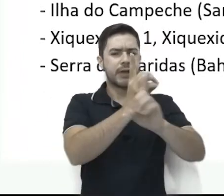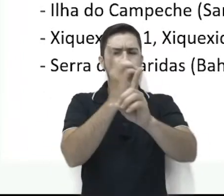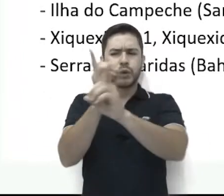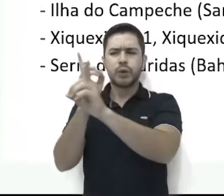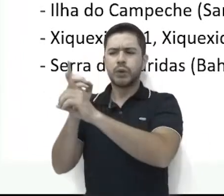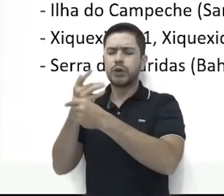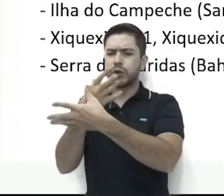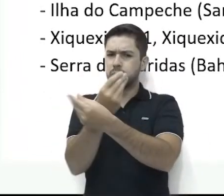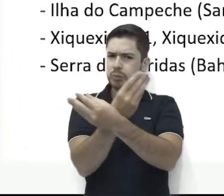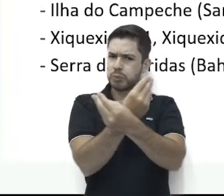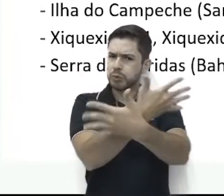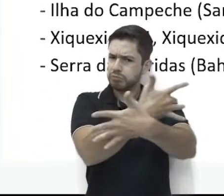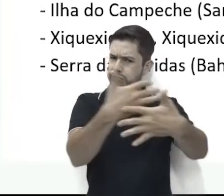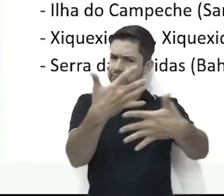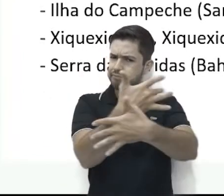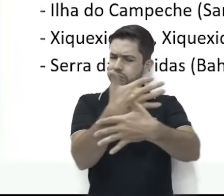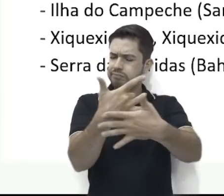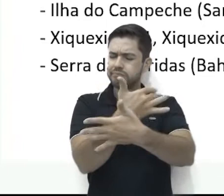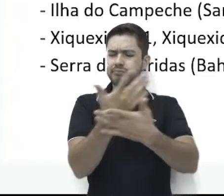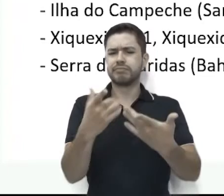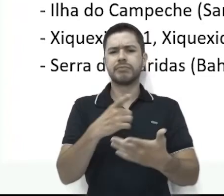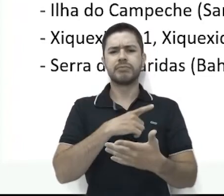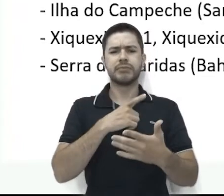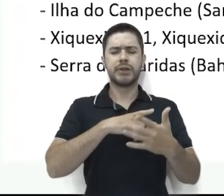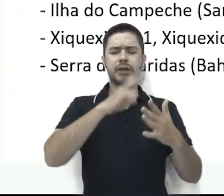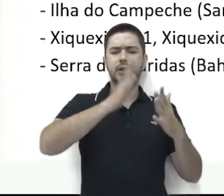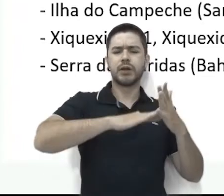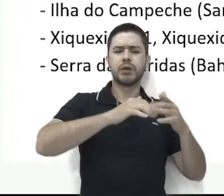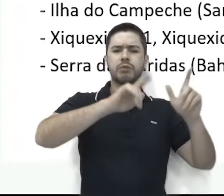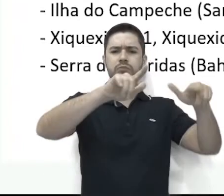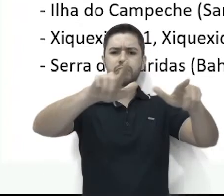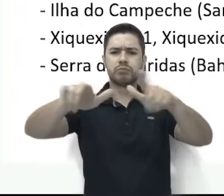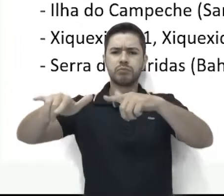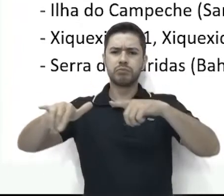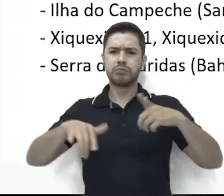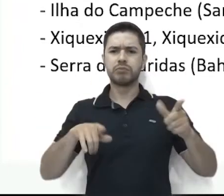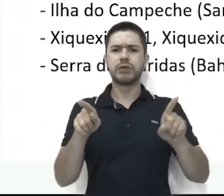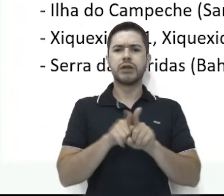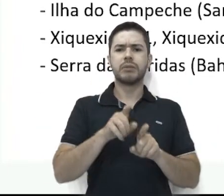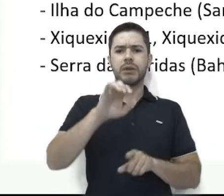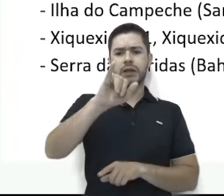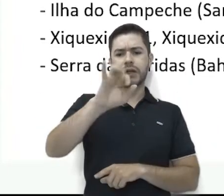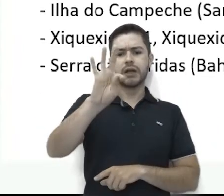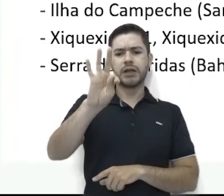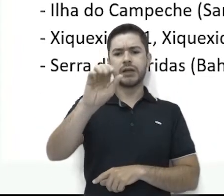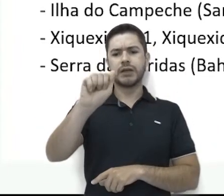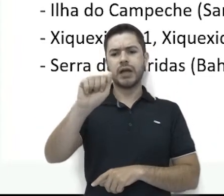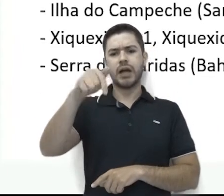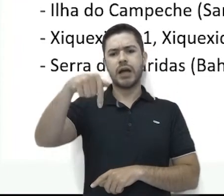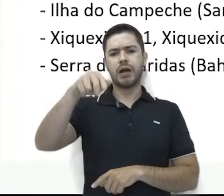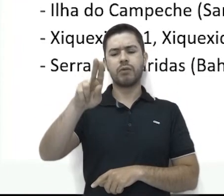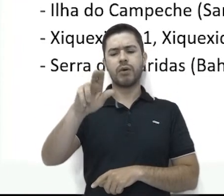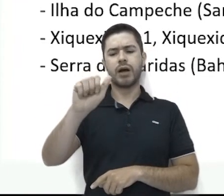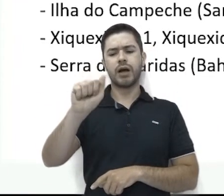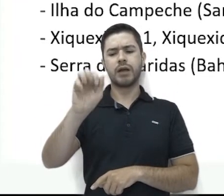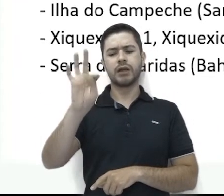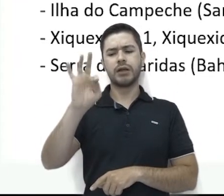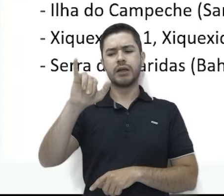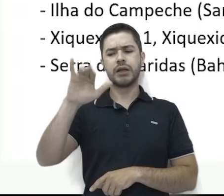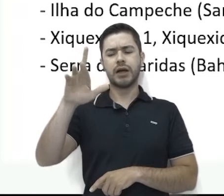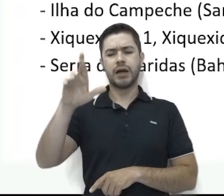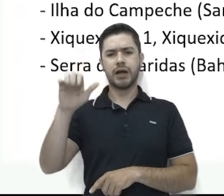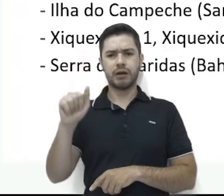Nós temos vestígios de pintura rupestre na Itacoatiara do Rio Ingá, na Paraíba, no